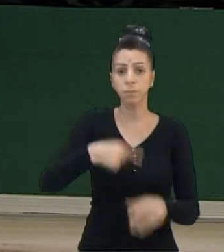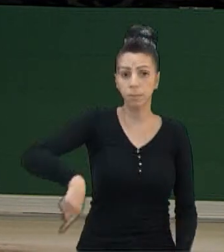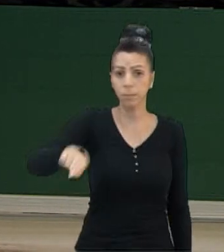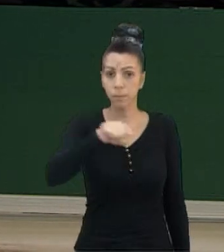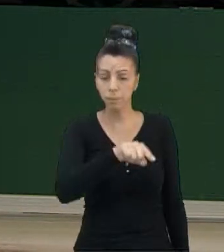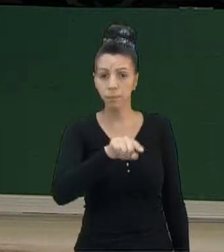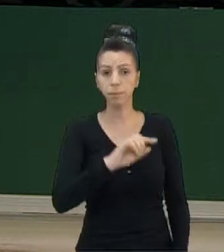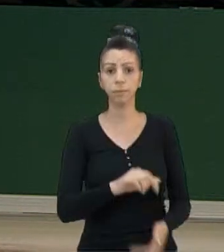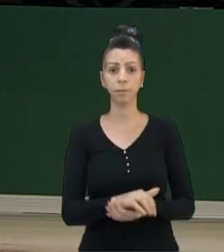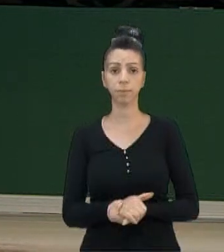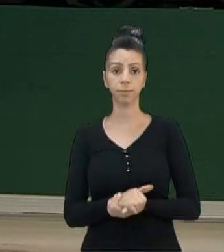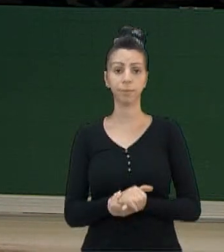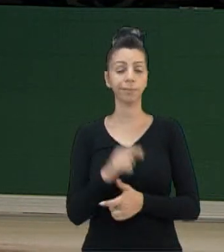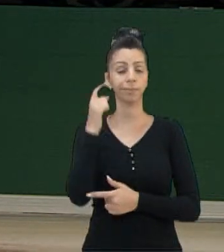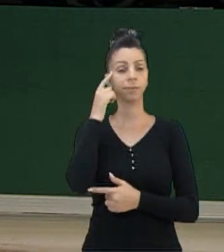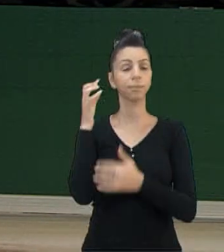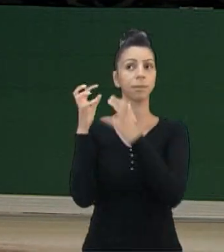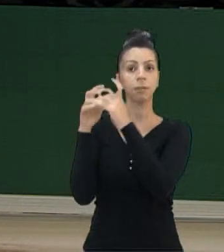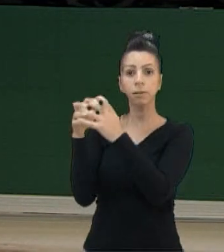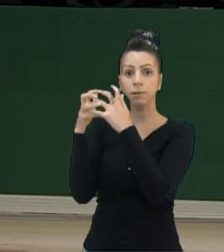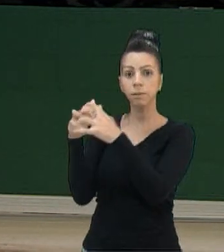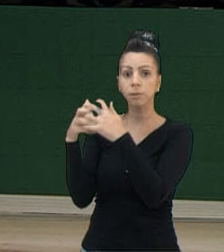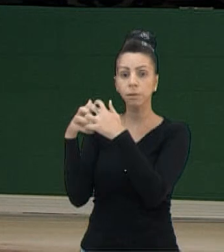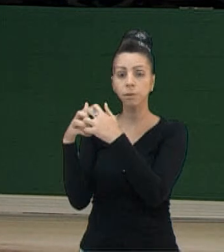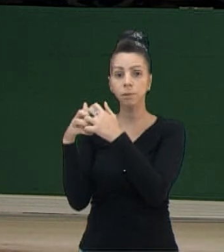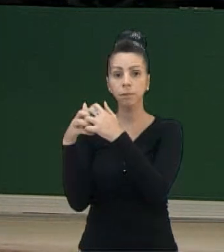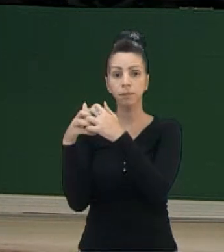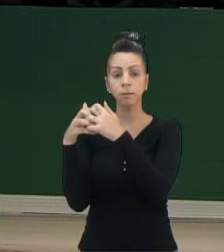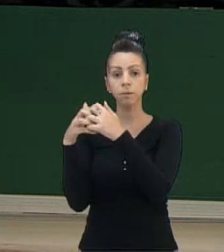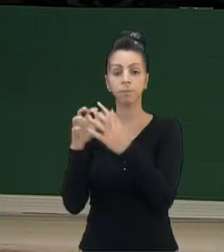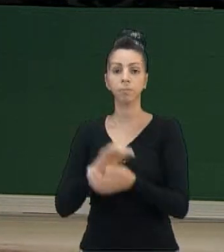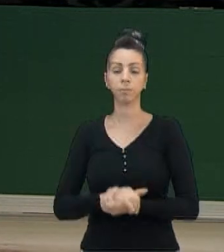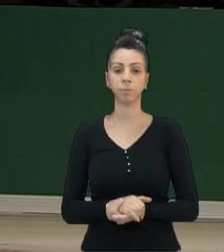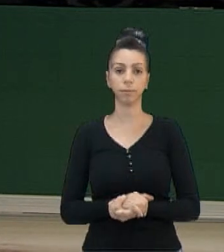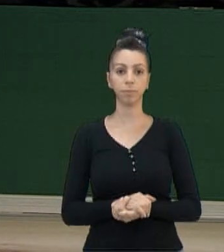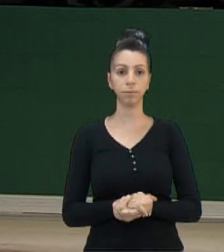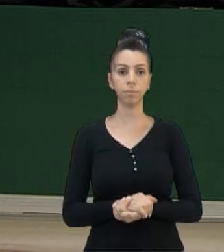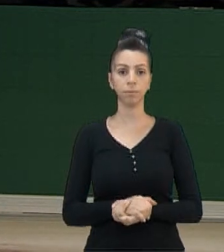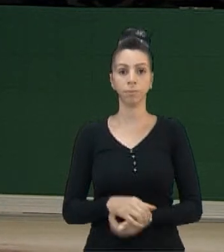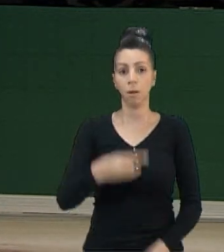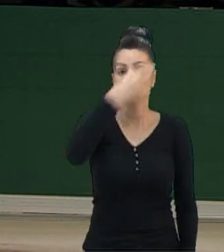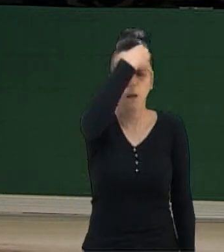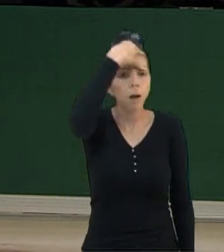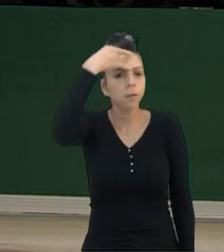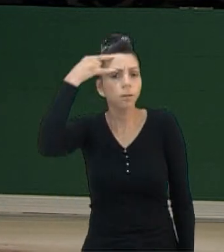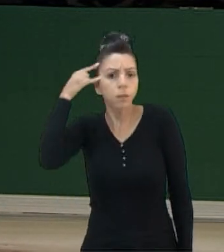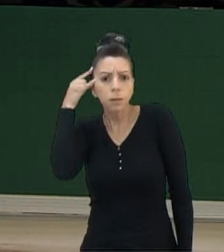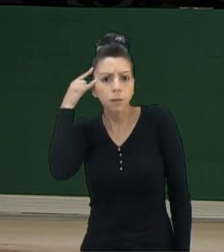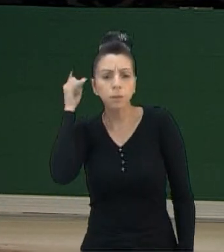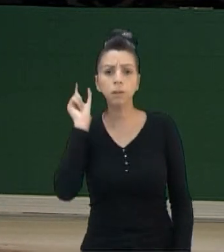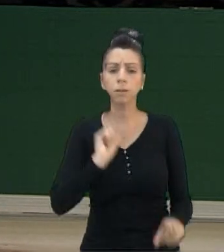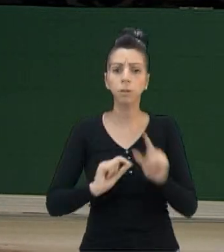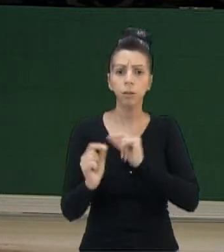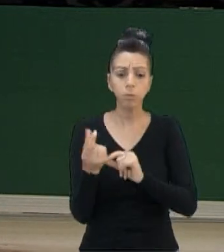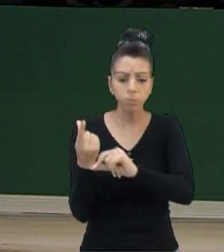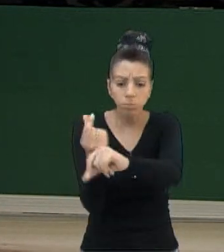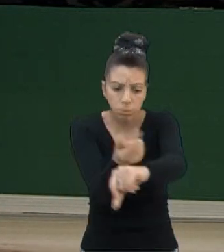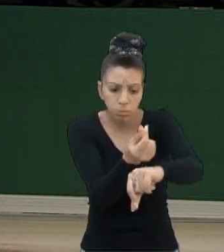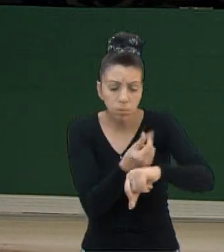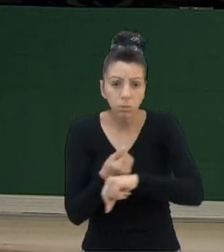É justamente essa ideia dessa ganância, né, para o dinheiro, dessa ganância